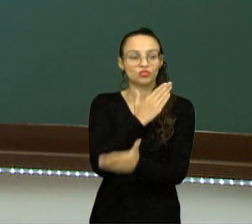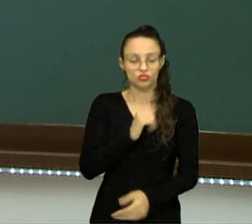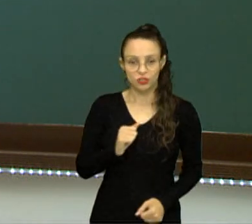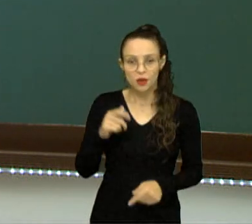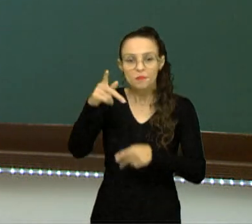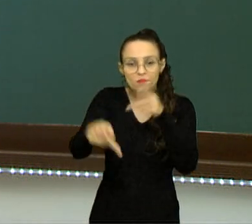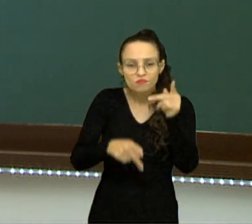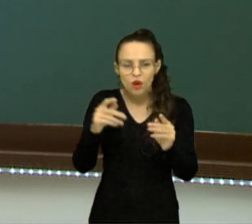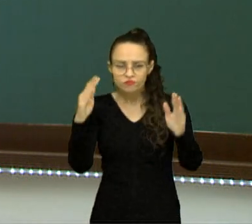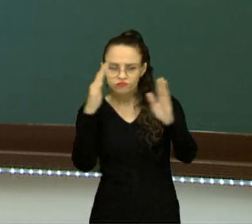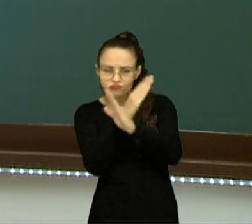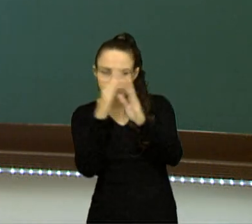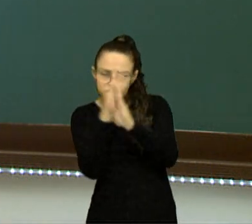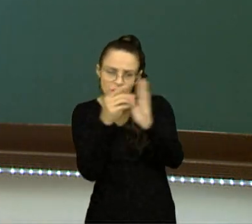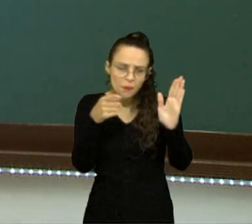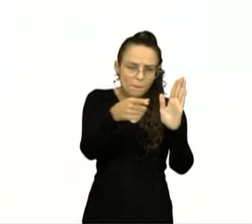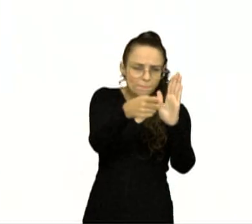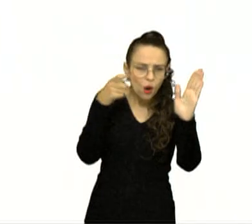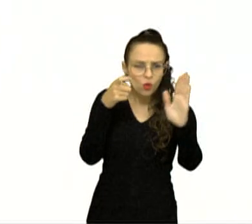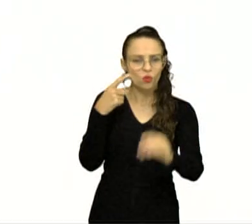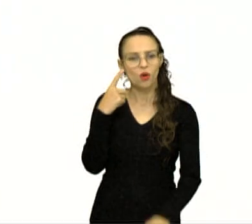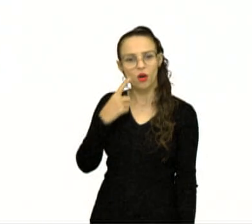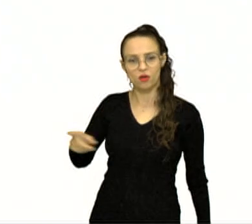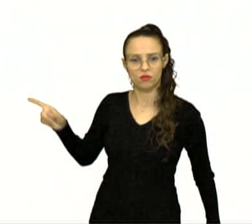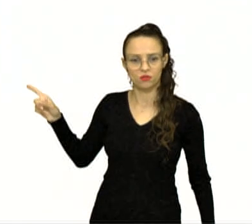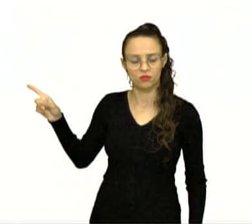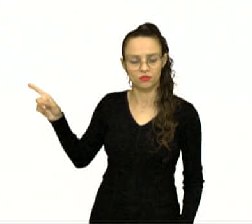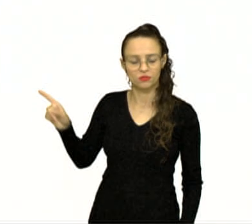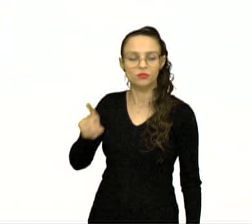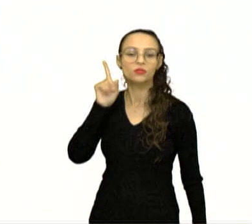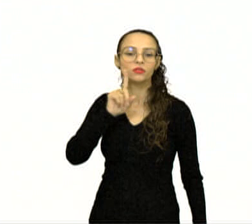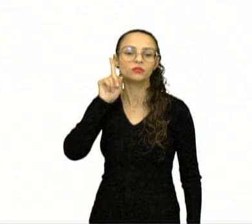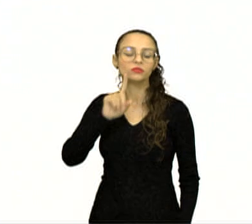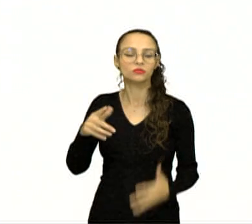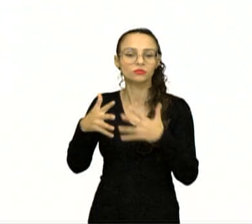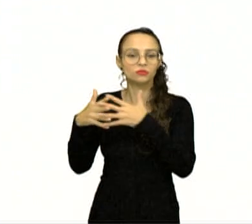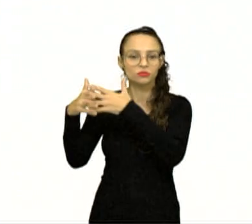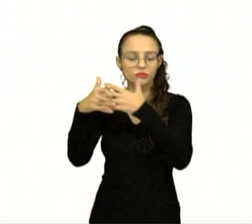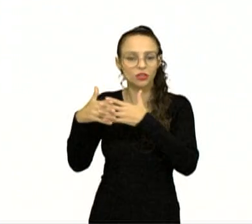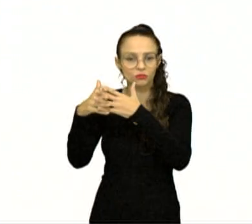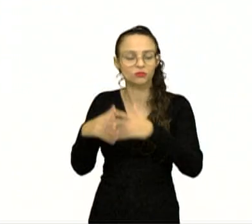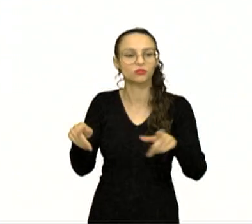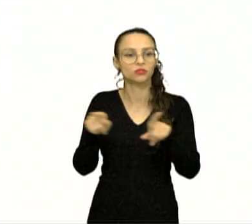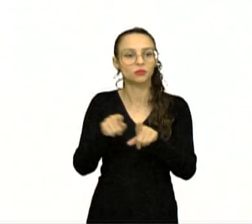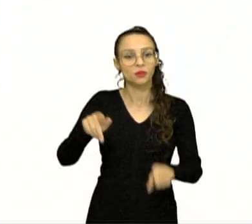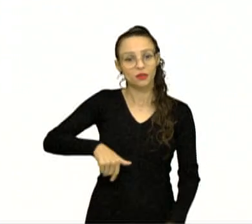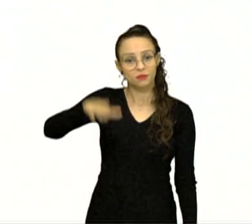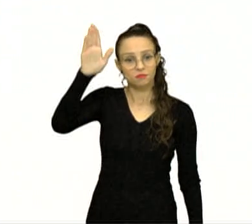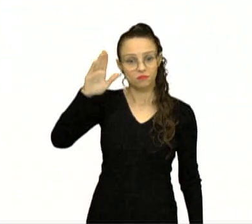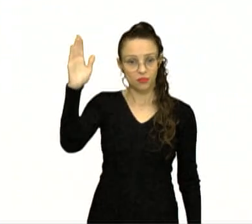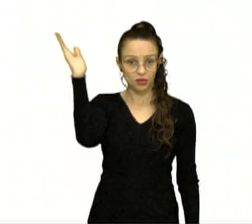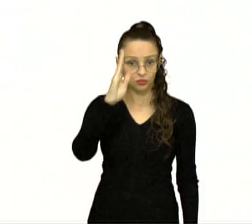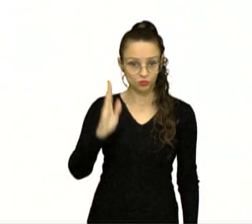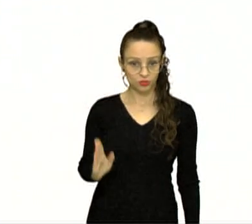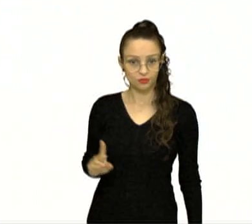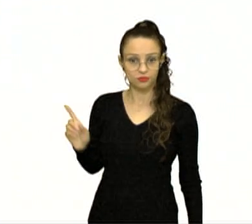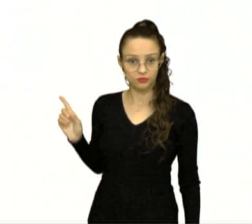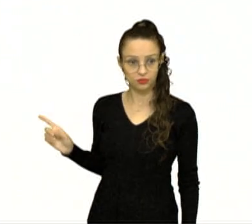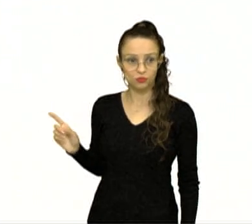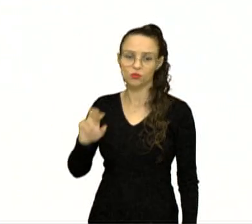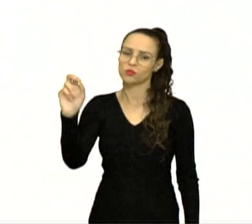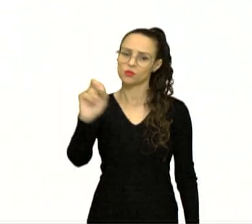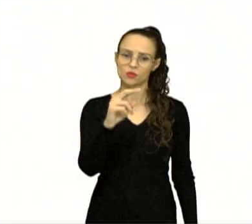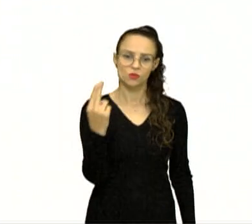povos caçadores-coletores. Olha lá, Estados Unidos, mais concentrado aqui no, na região do Brasil